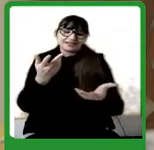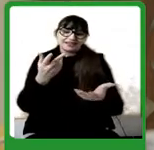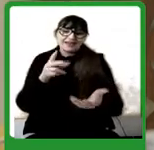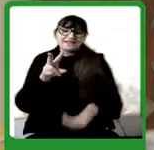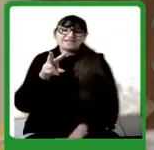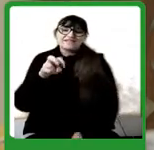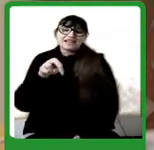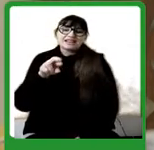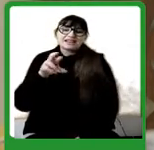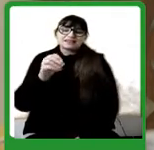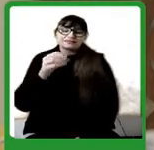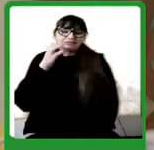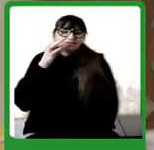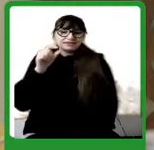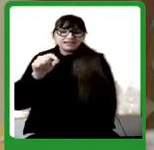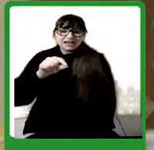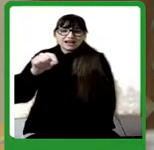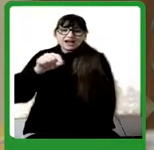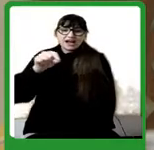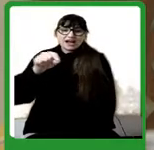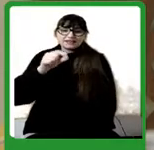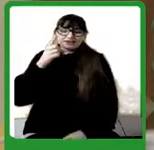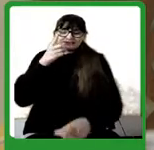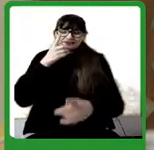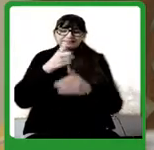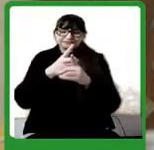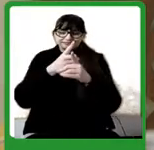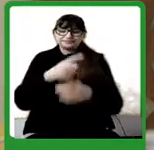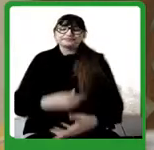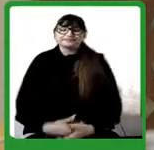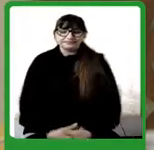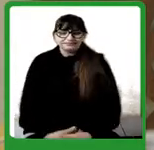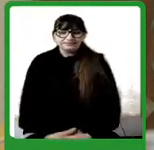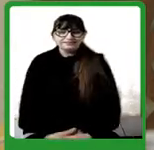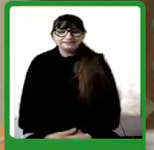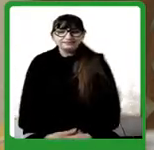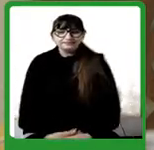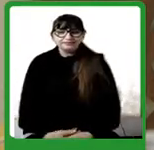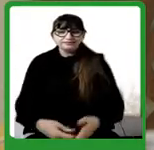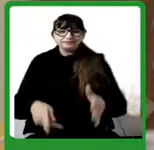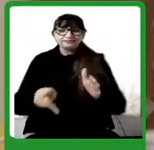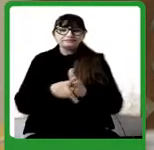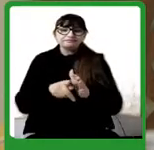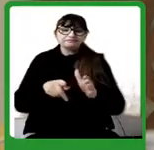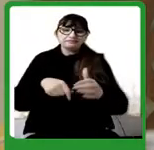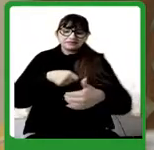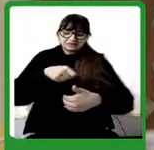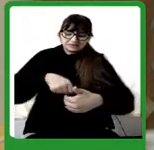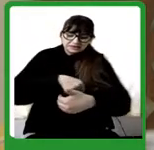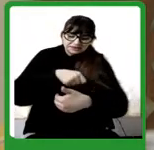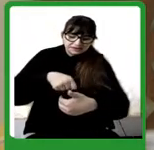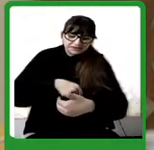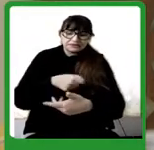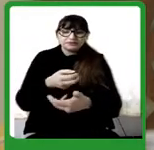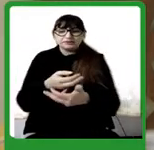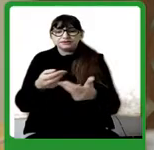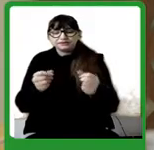é impossível tu não achar na casa no porão de um colono. A prensa do torresmo, o tacho, para fazer